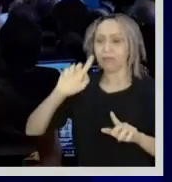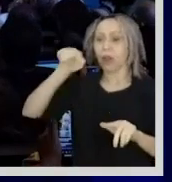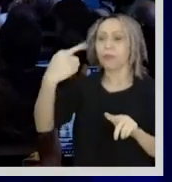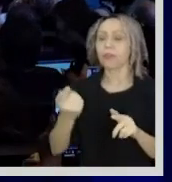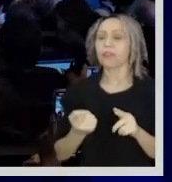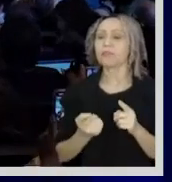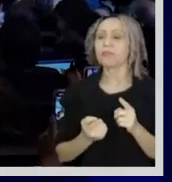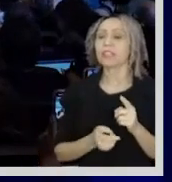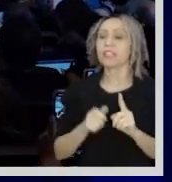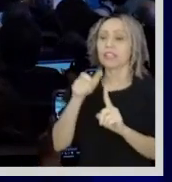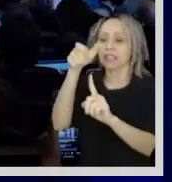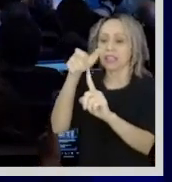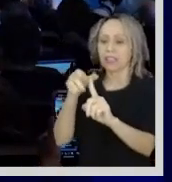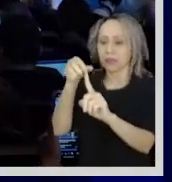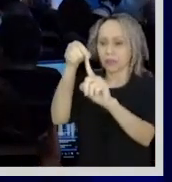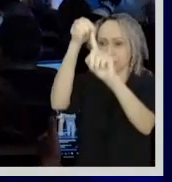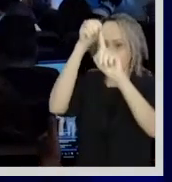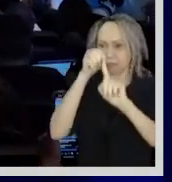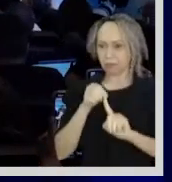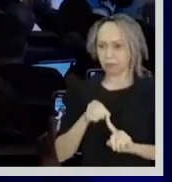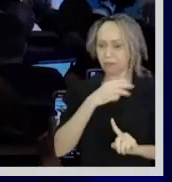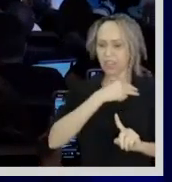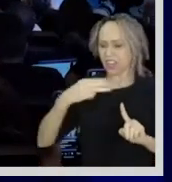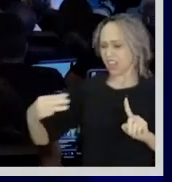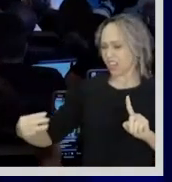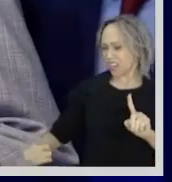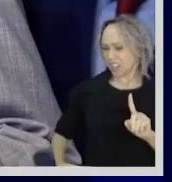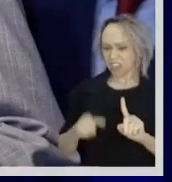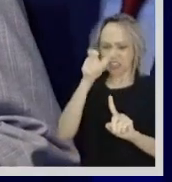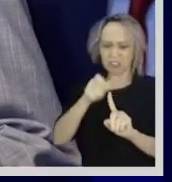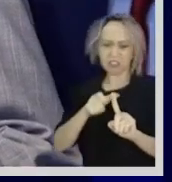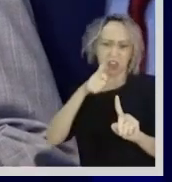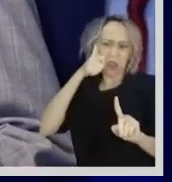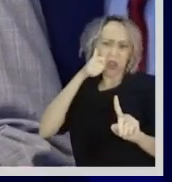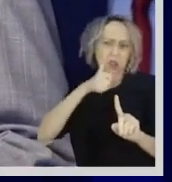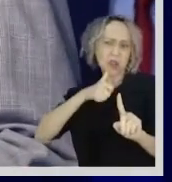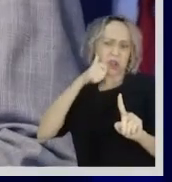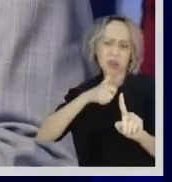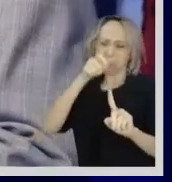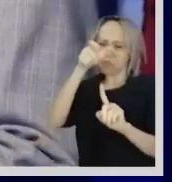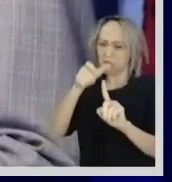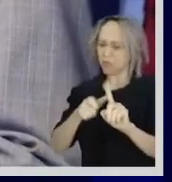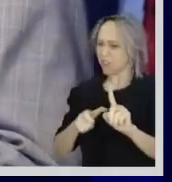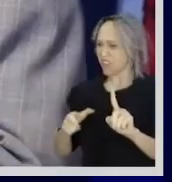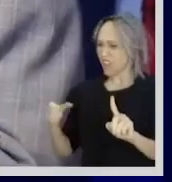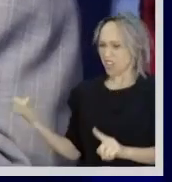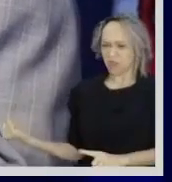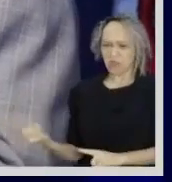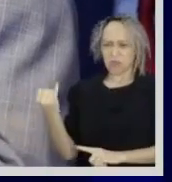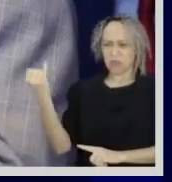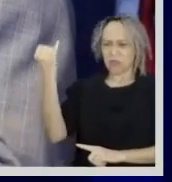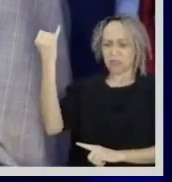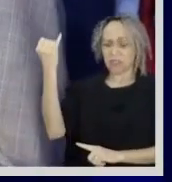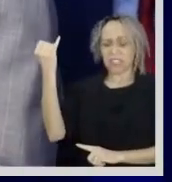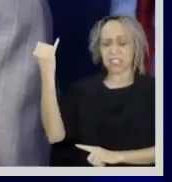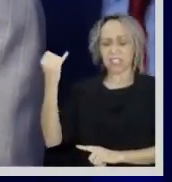né? Eu queria falar com você, Rodolfo, sobre agora, exatamente sobre isso que a Dani falou, sobre a mudança na lei das estatais,